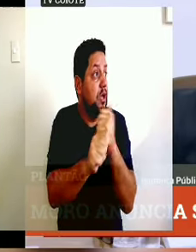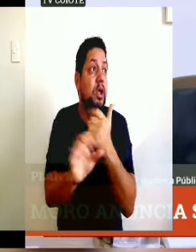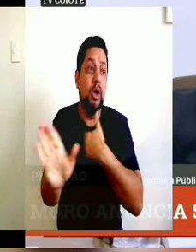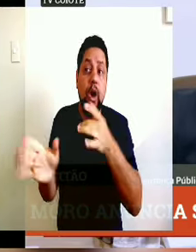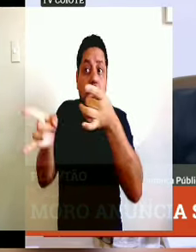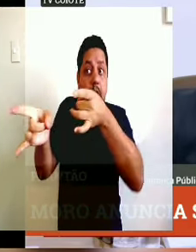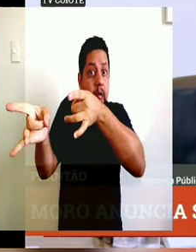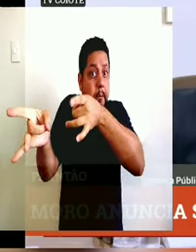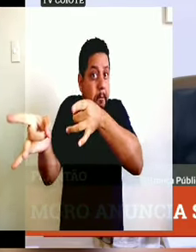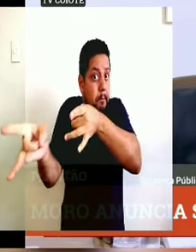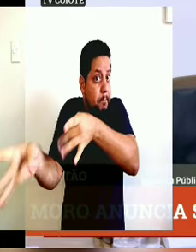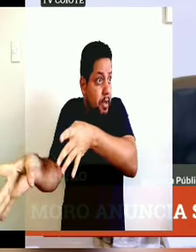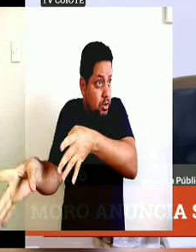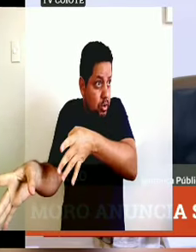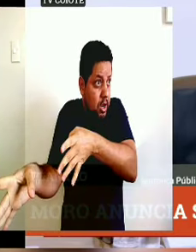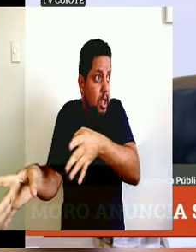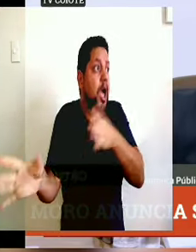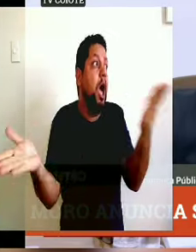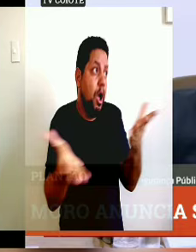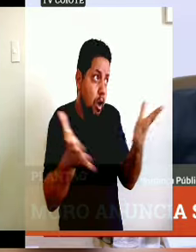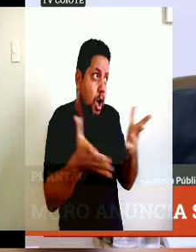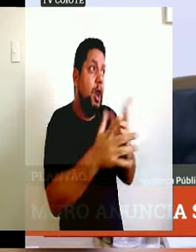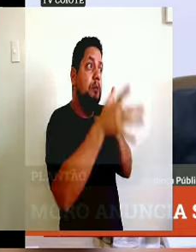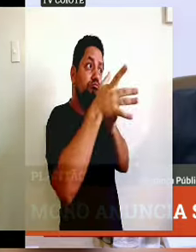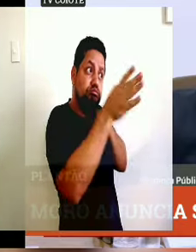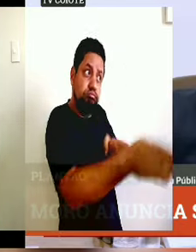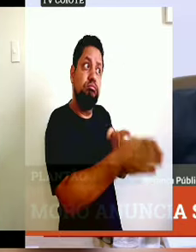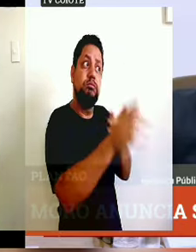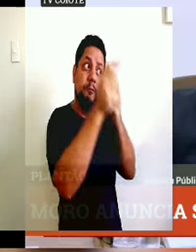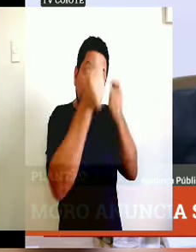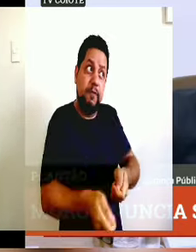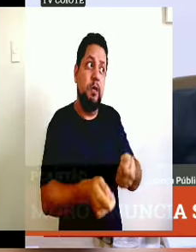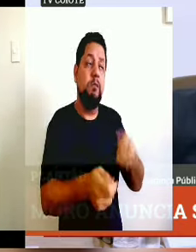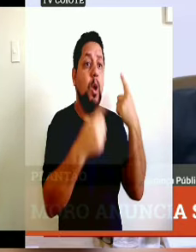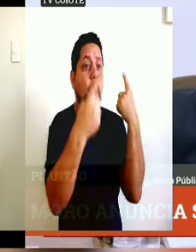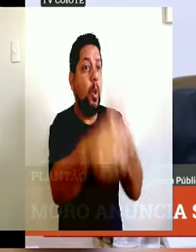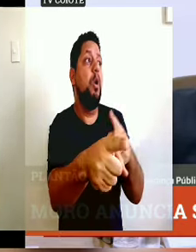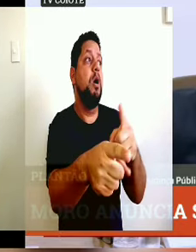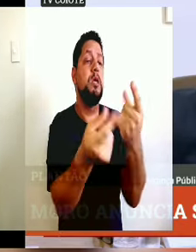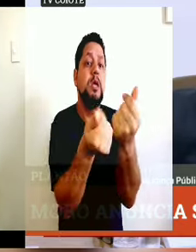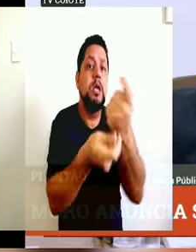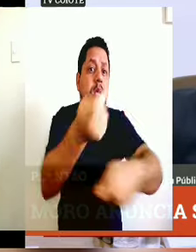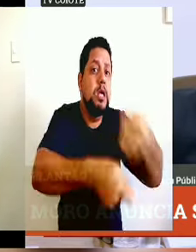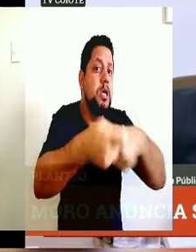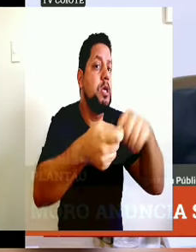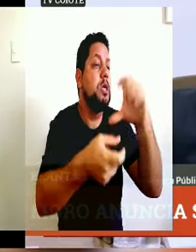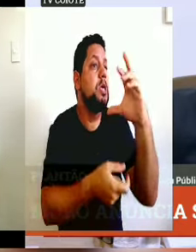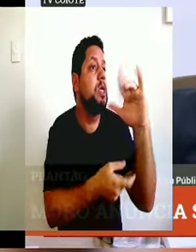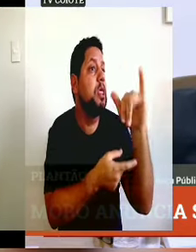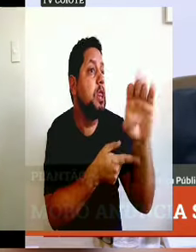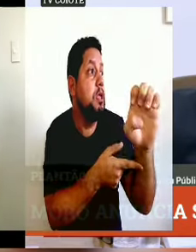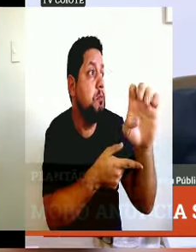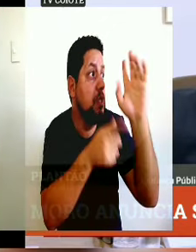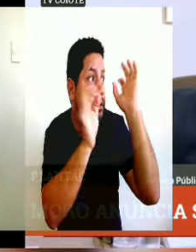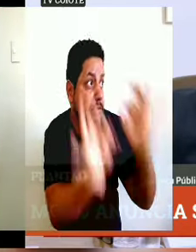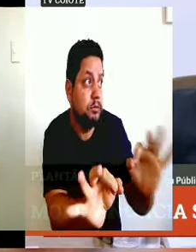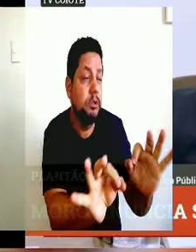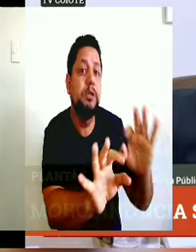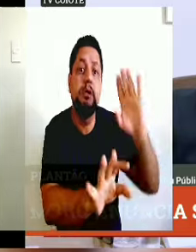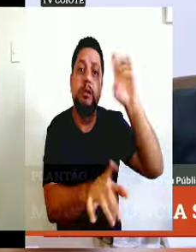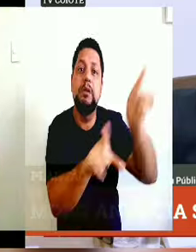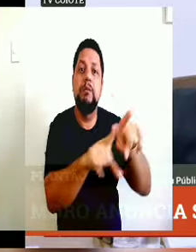Pedi apenas, já que nós íamos ser firmes contra a criminalidade, especialmente a criminalidade organizada, que é